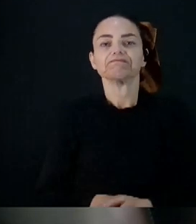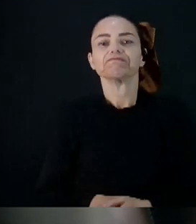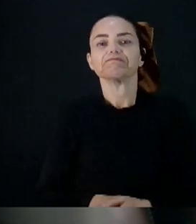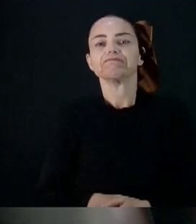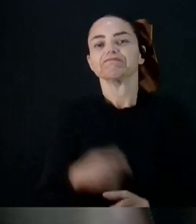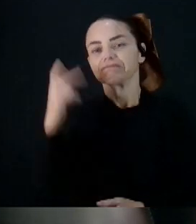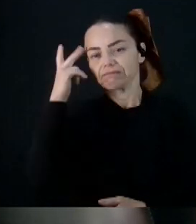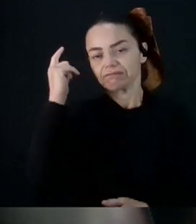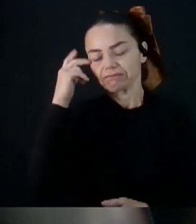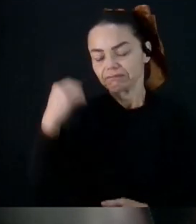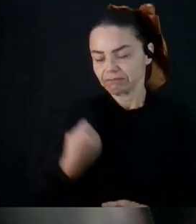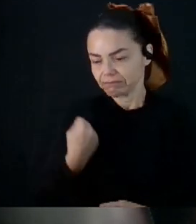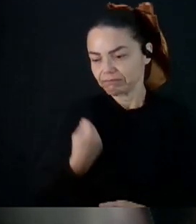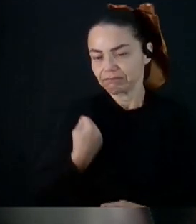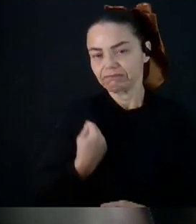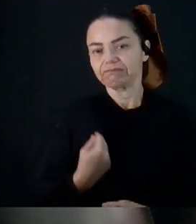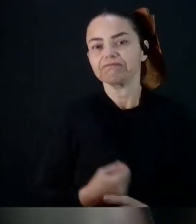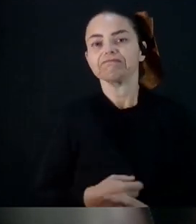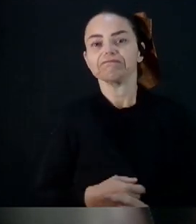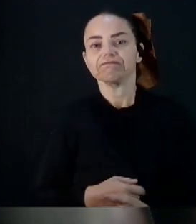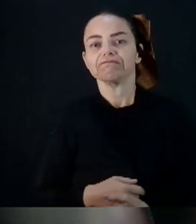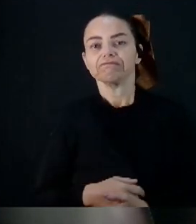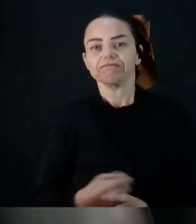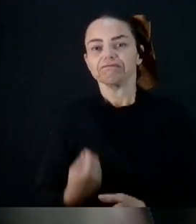vida, né? A gente tem que ir conforme a vida